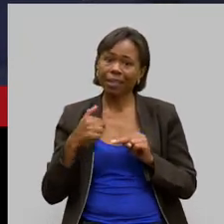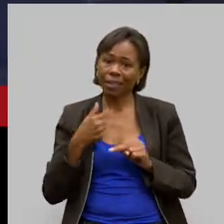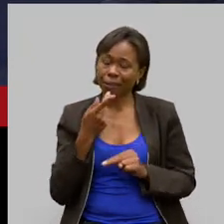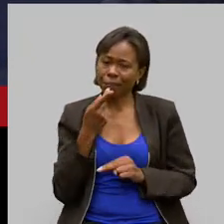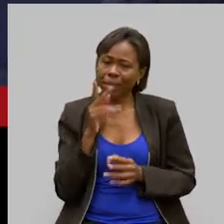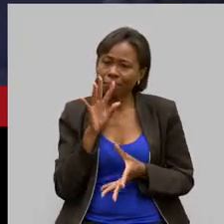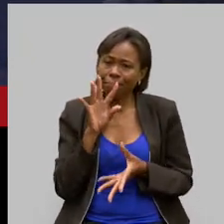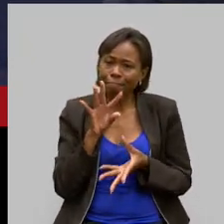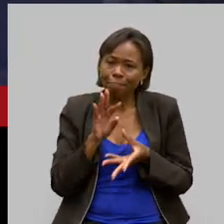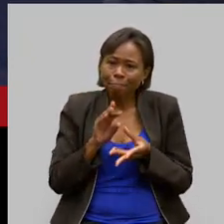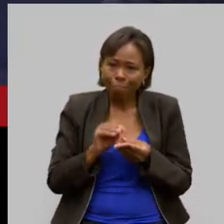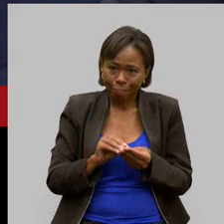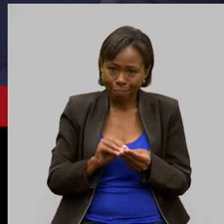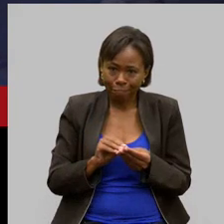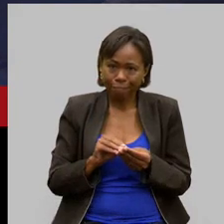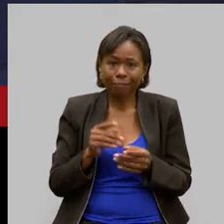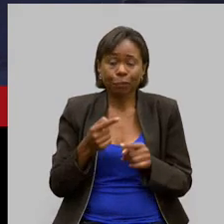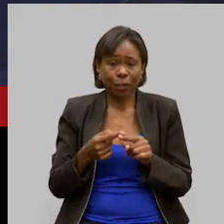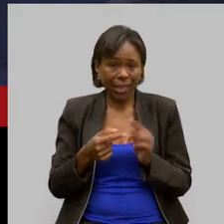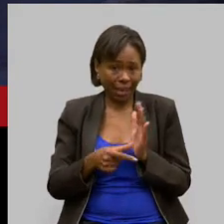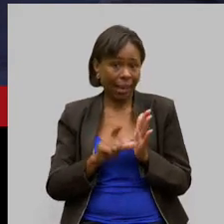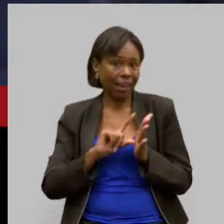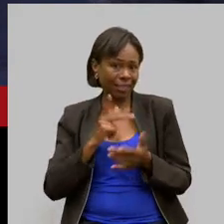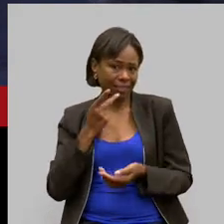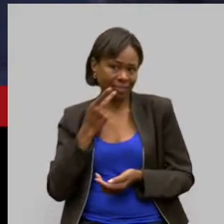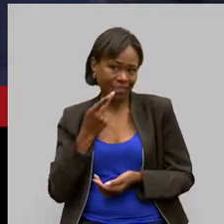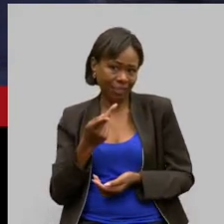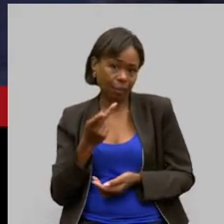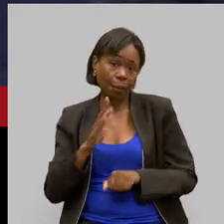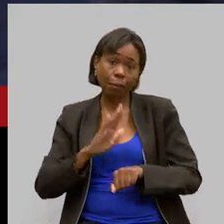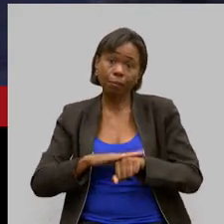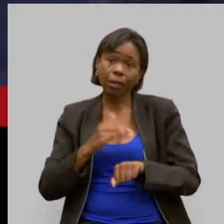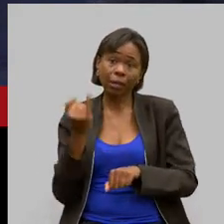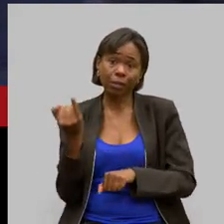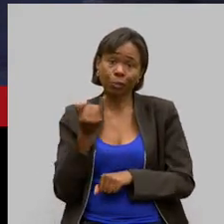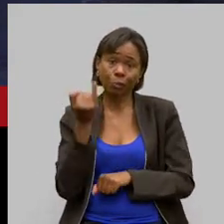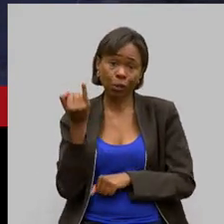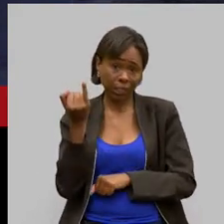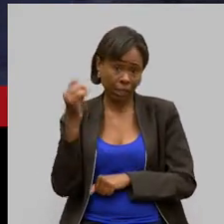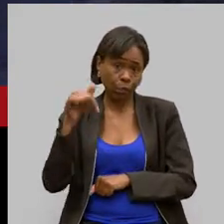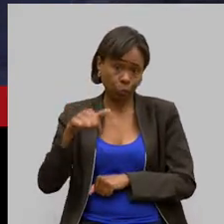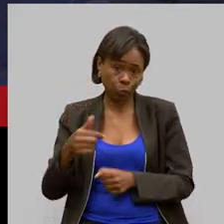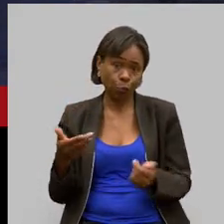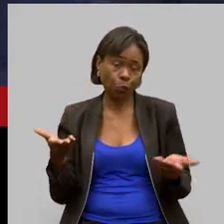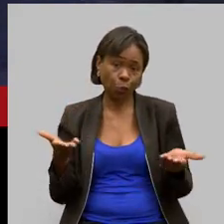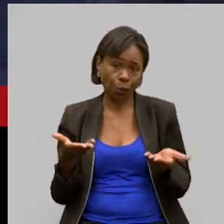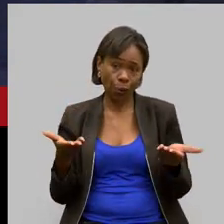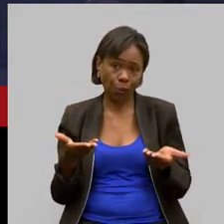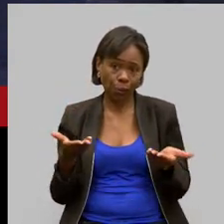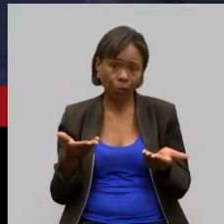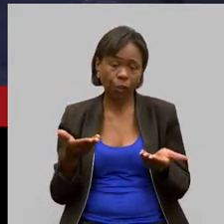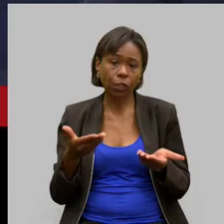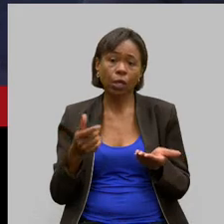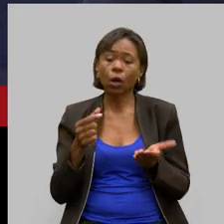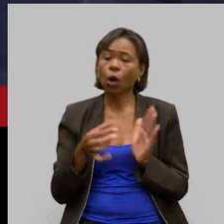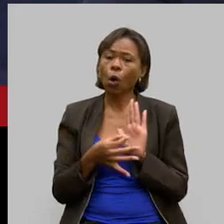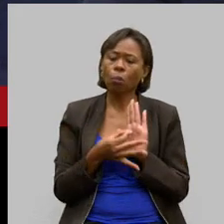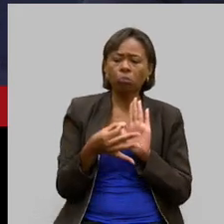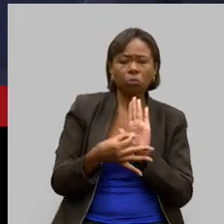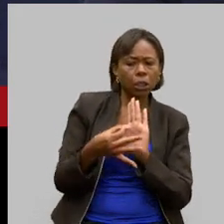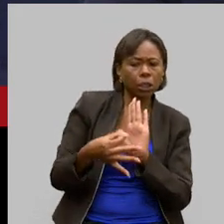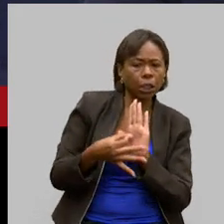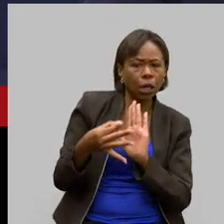breve Porque como já foi dito aqui Acho que o mais importante no dia de hoje é a gente ouvir